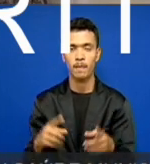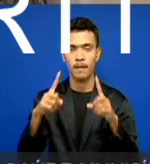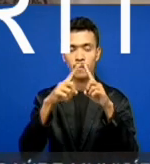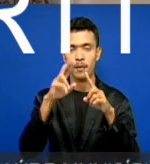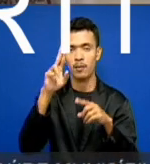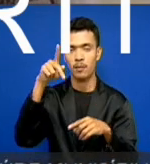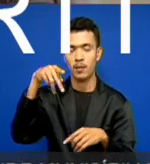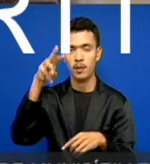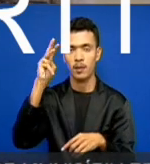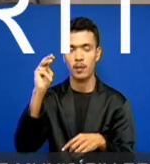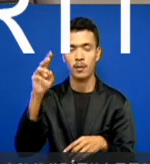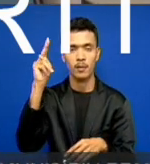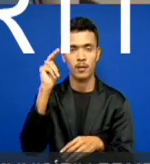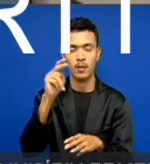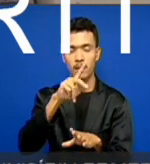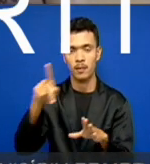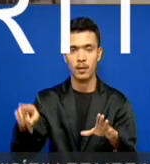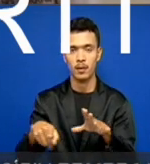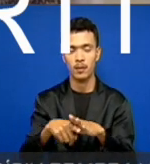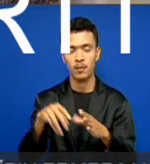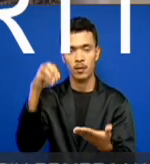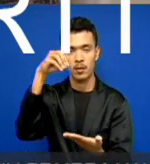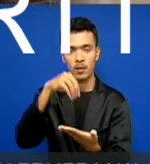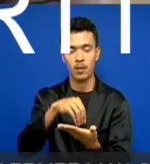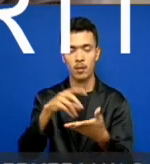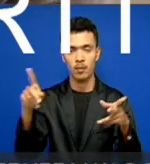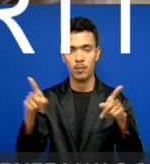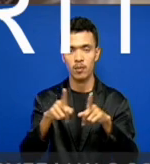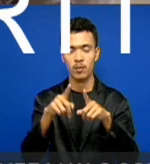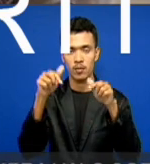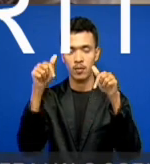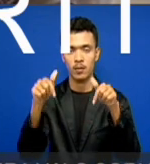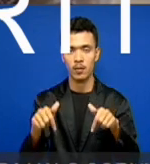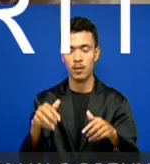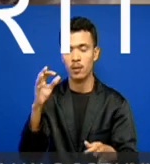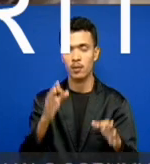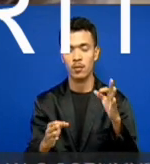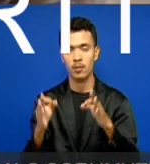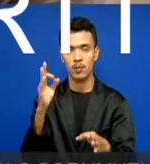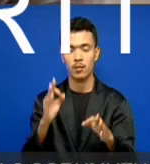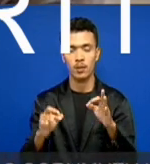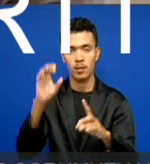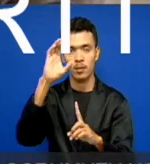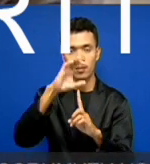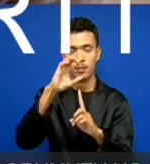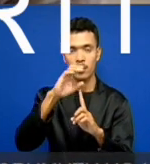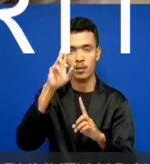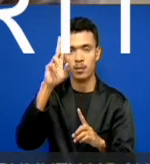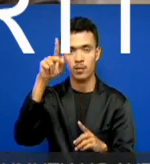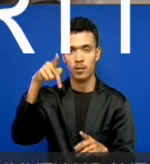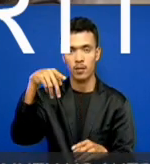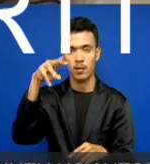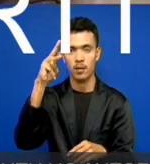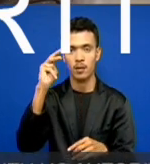minha presença, mas mesmo até para destacar na minha postura, né? E, no entanto, Comandante Unidade de Polícia Marítima